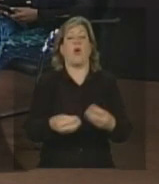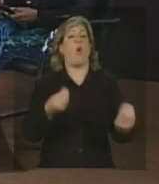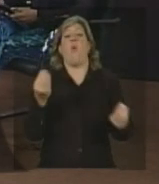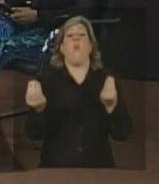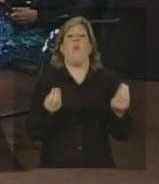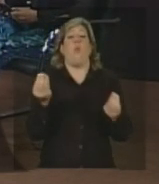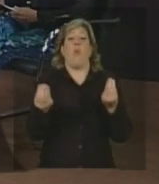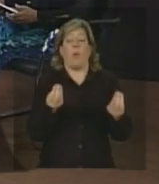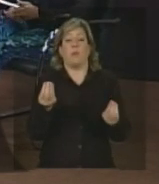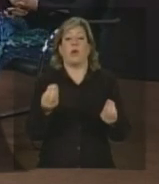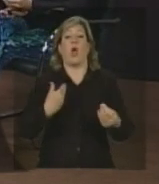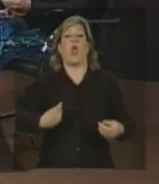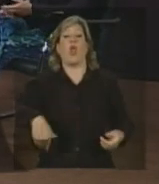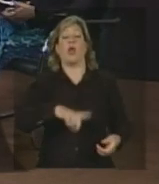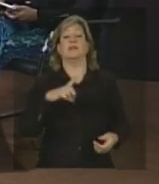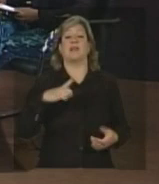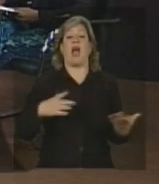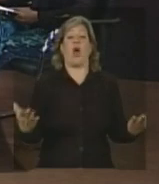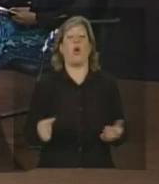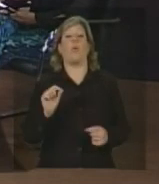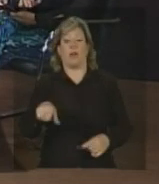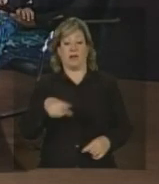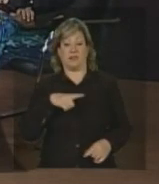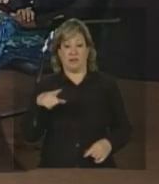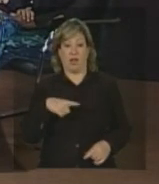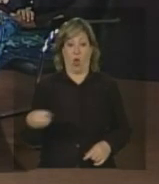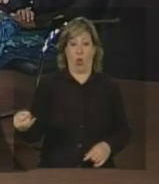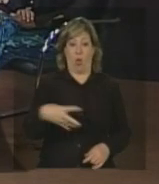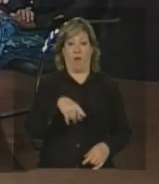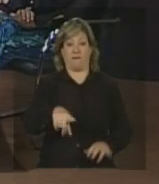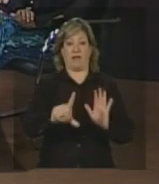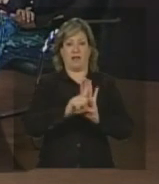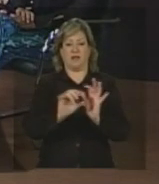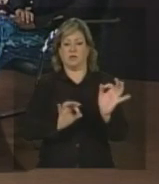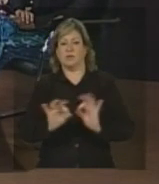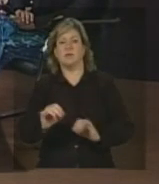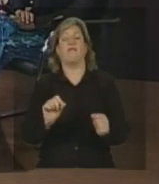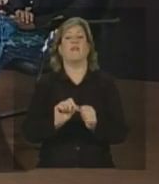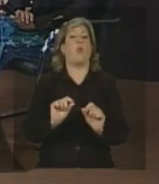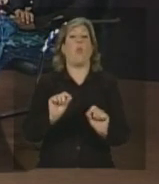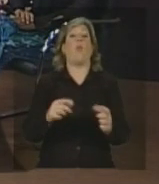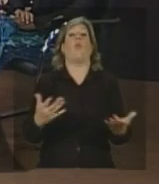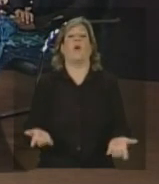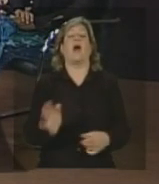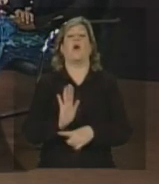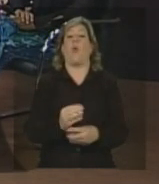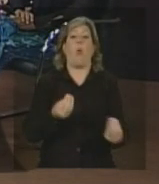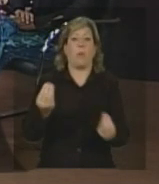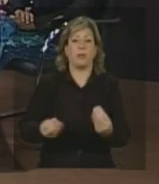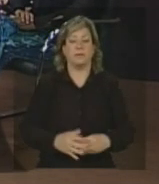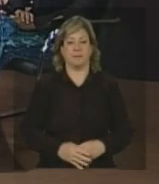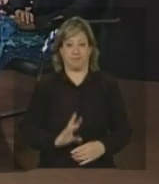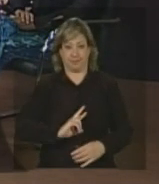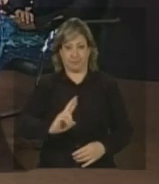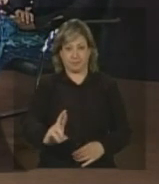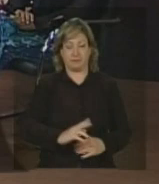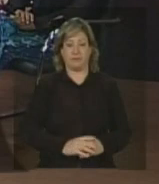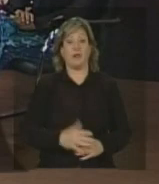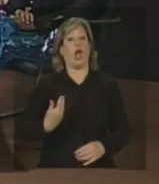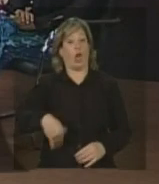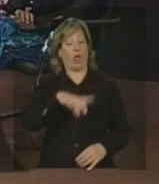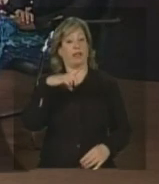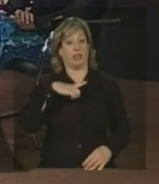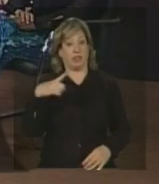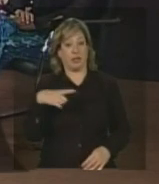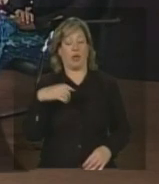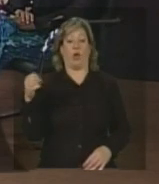como é que nós estamos e o que está previsto aí no plano? Então, nós teremos um grande investimento em capacitação